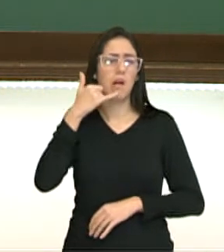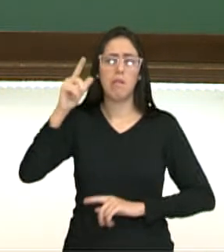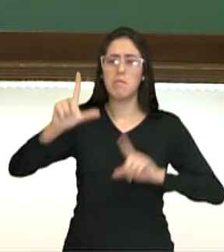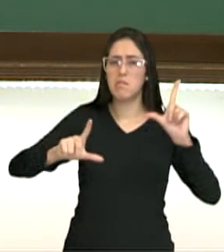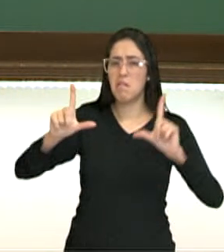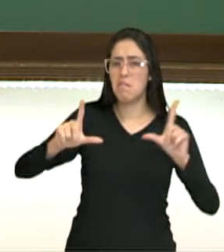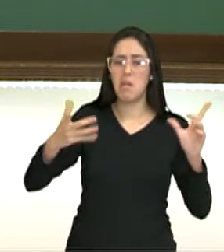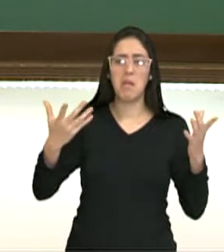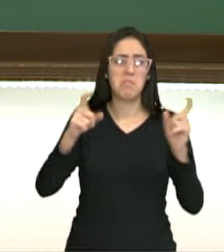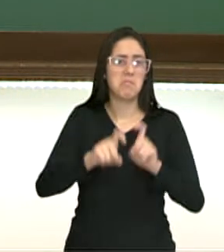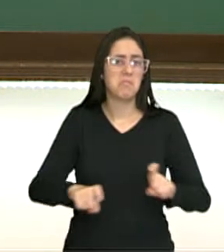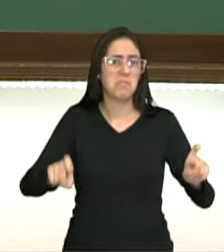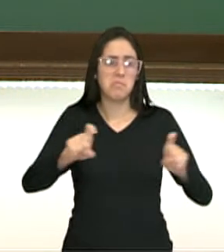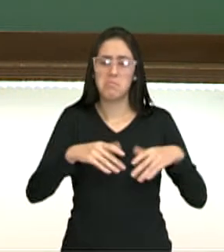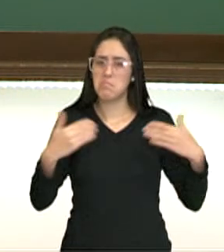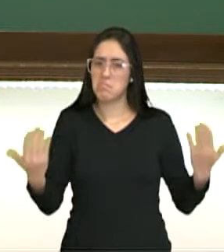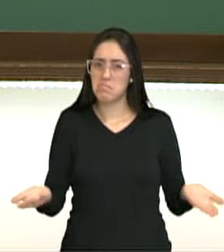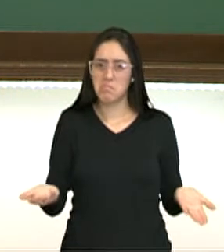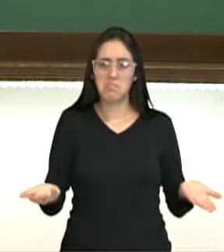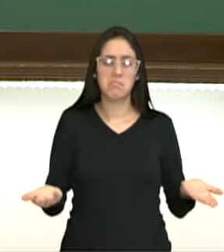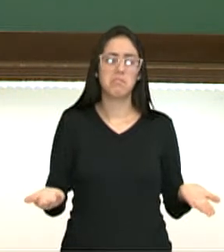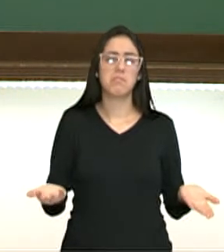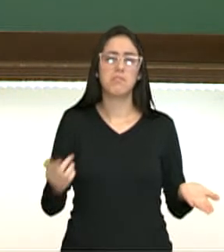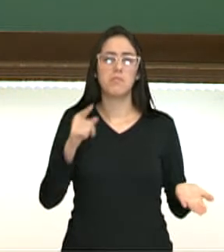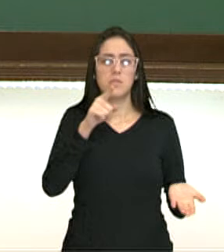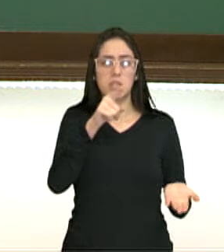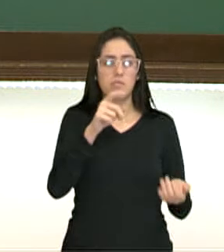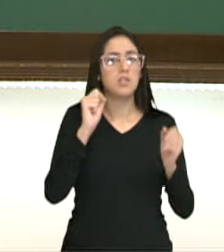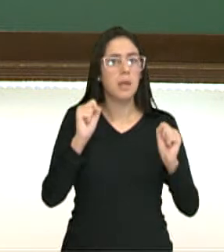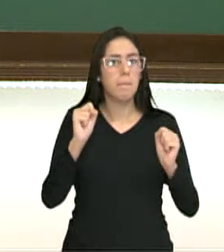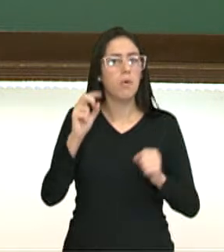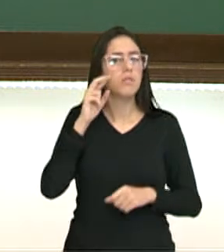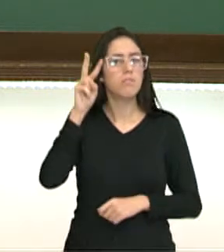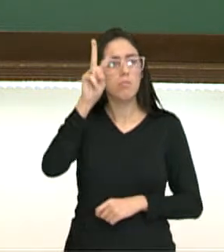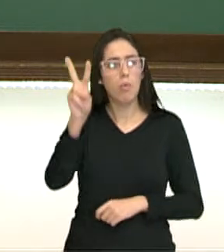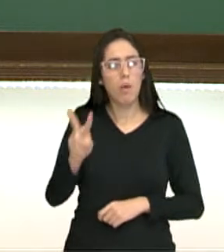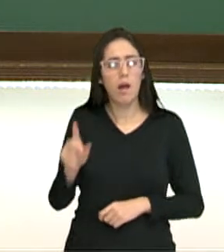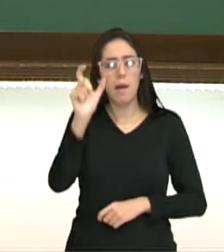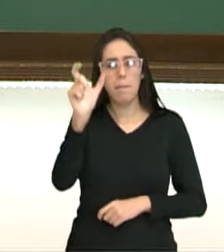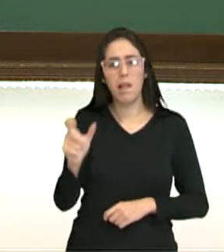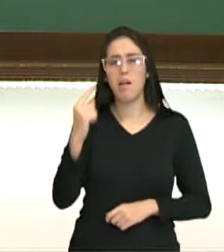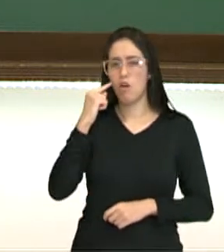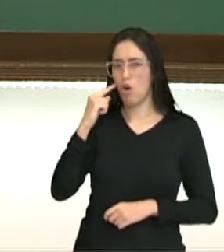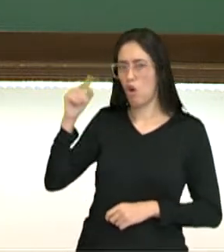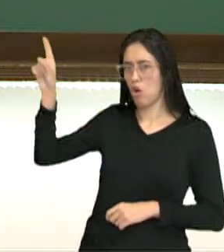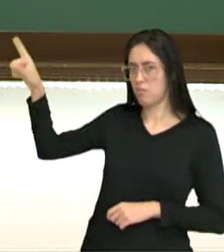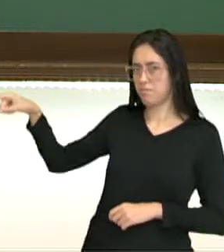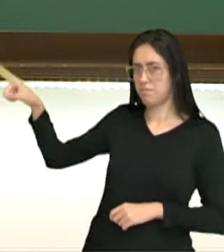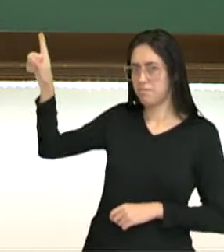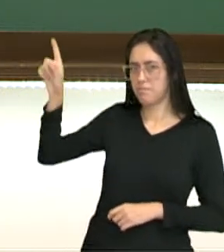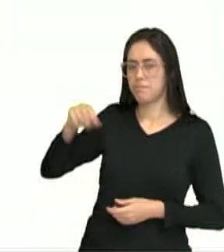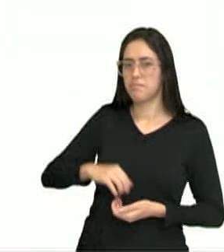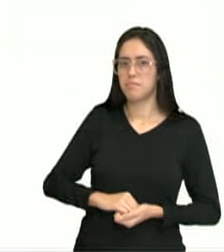no seu computador, assistindo a aula, pode repetir junto com o professor. Vamos lá? Ó,